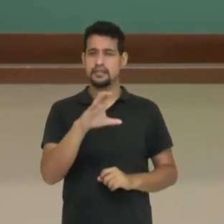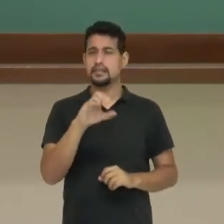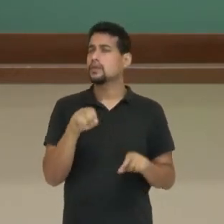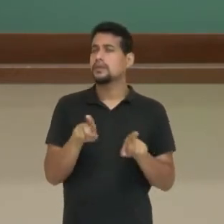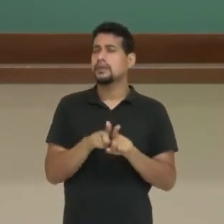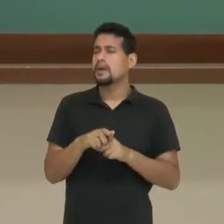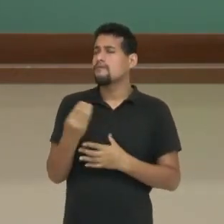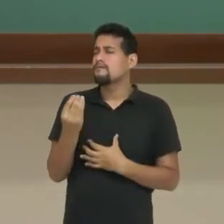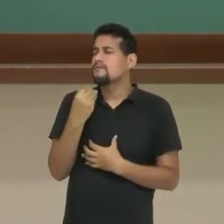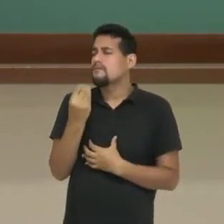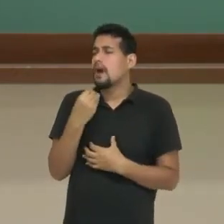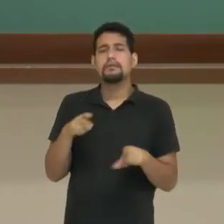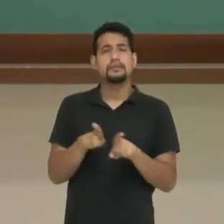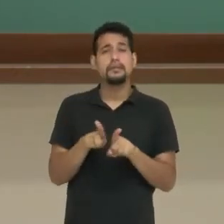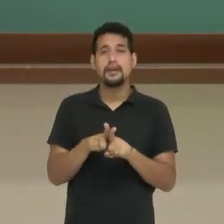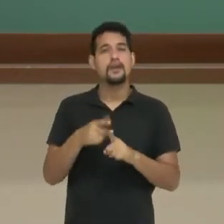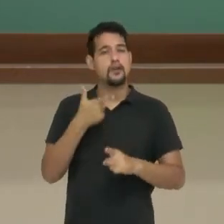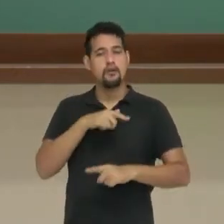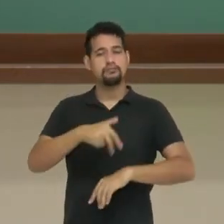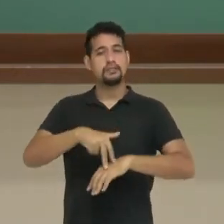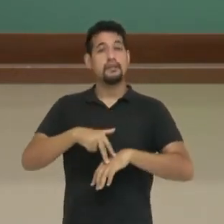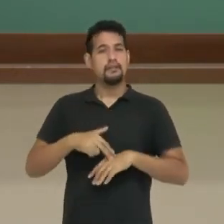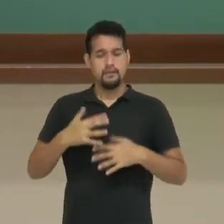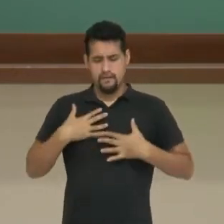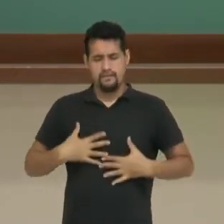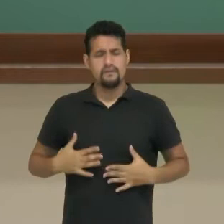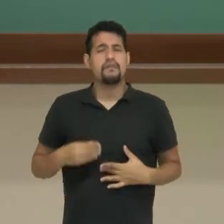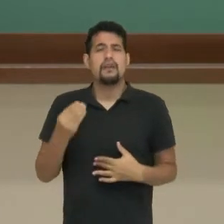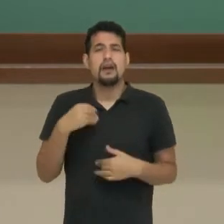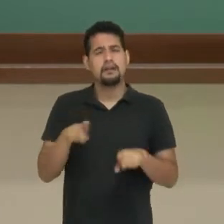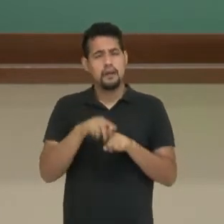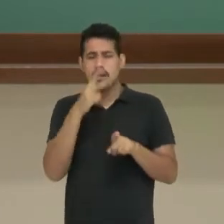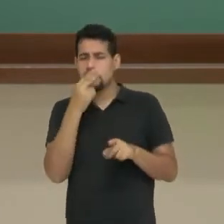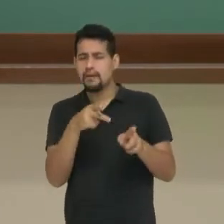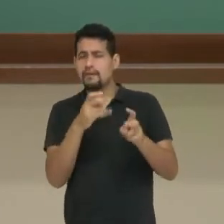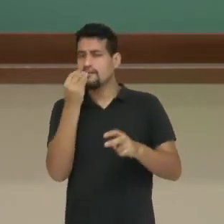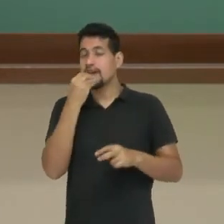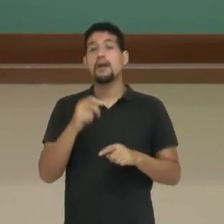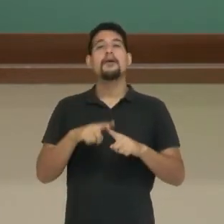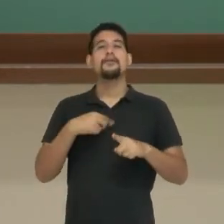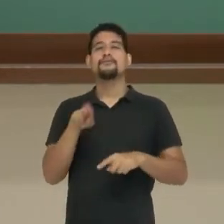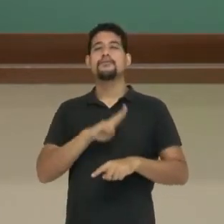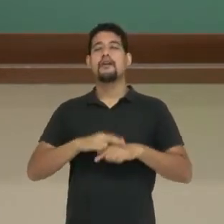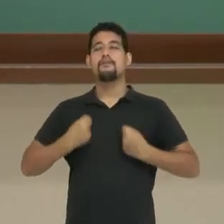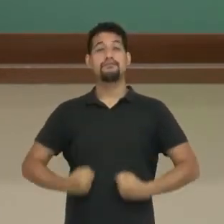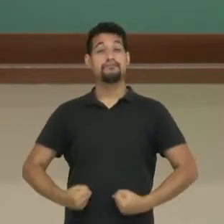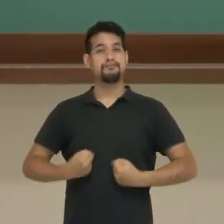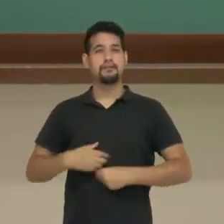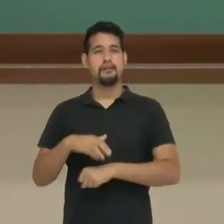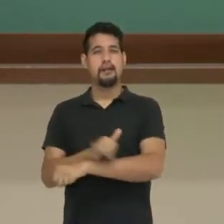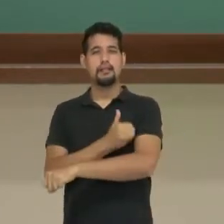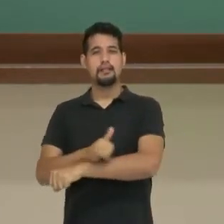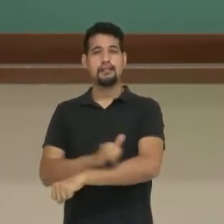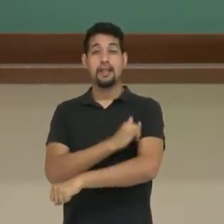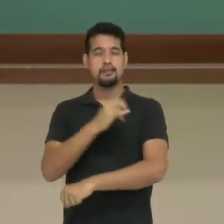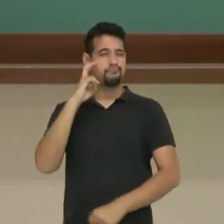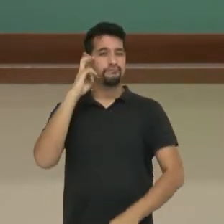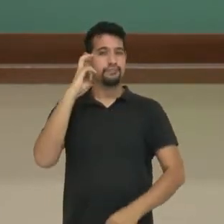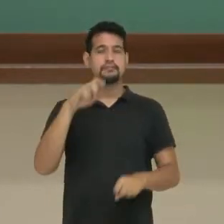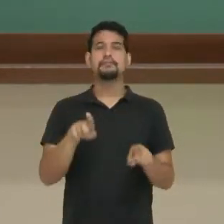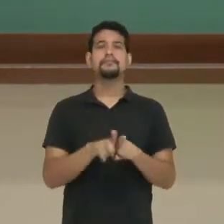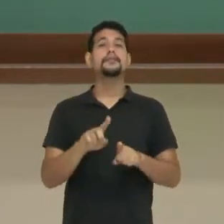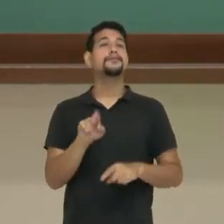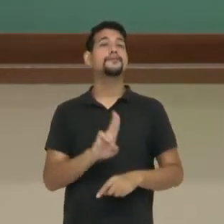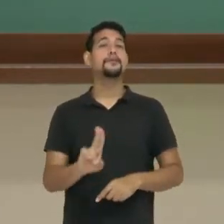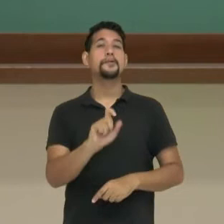frágil, ele conseguisse combater. Então, fazendo uso da sua própria força, do seu próprio peso corporal, né? Então, ele